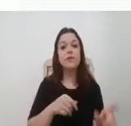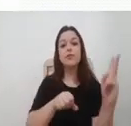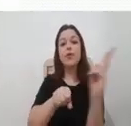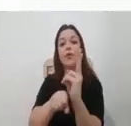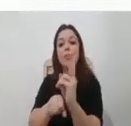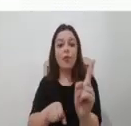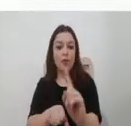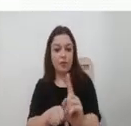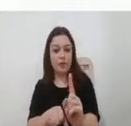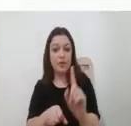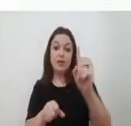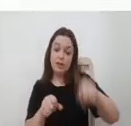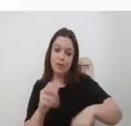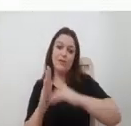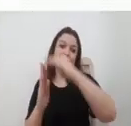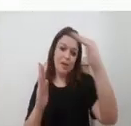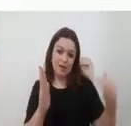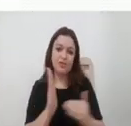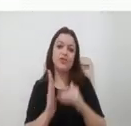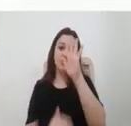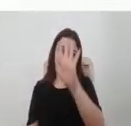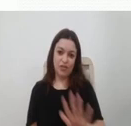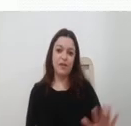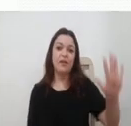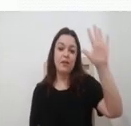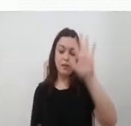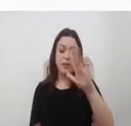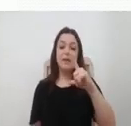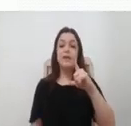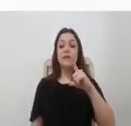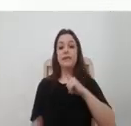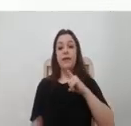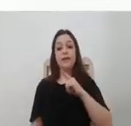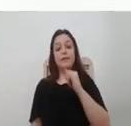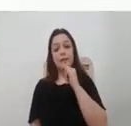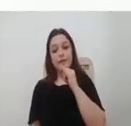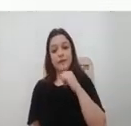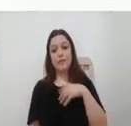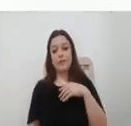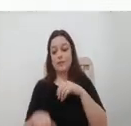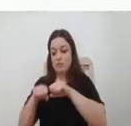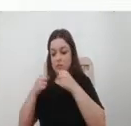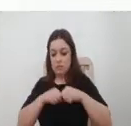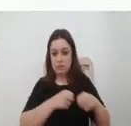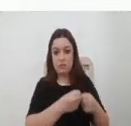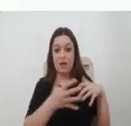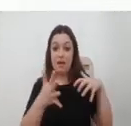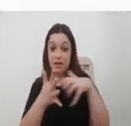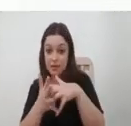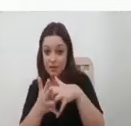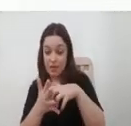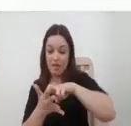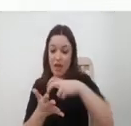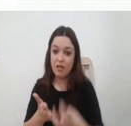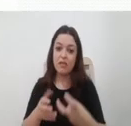diagnosticar os maus tratos. E ela é mais abrangente, ela apresenta tanto indicadores de traumas não